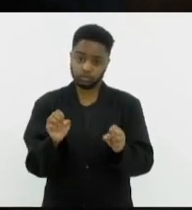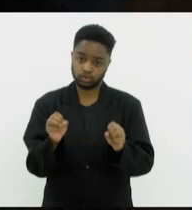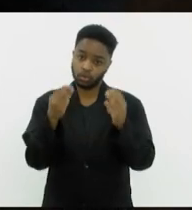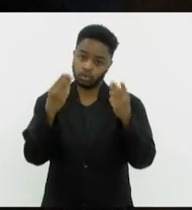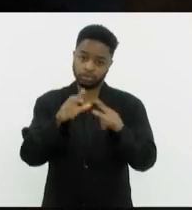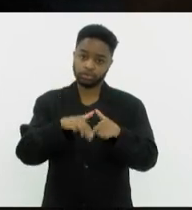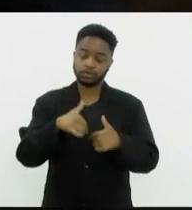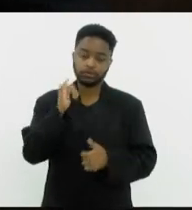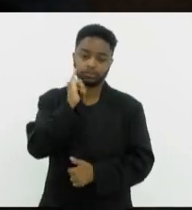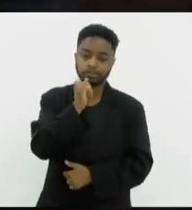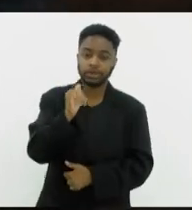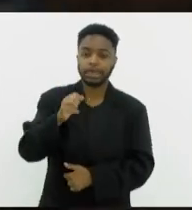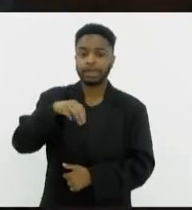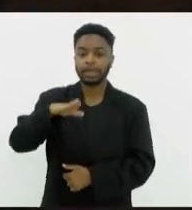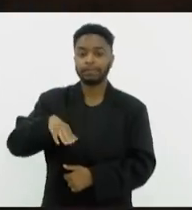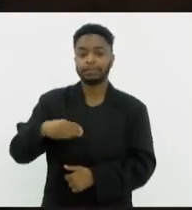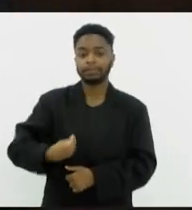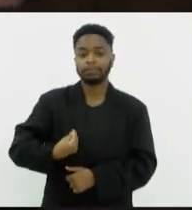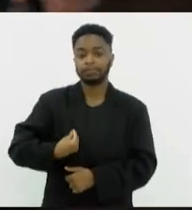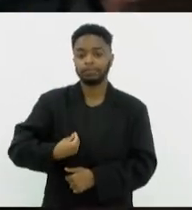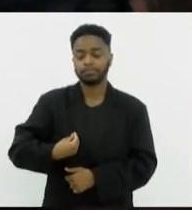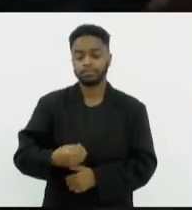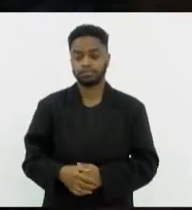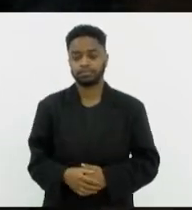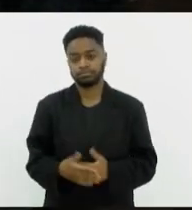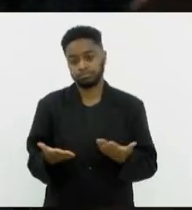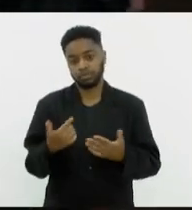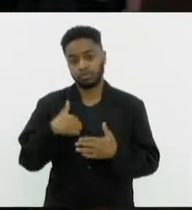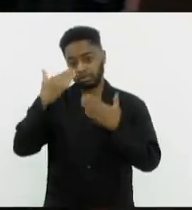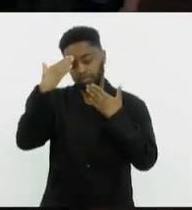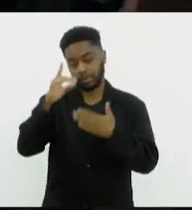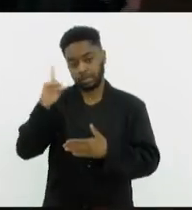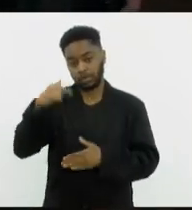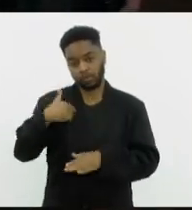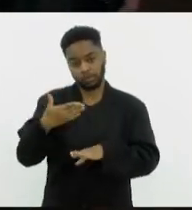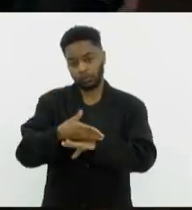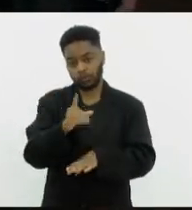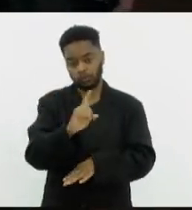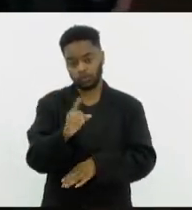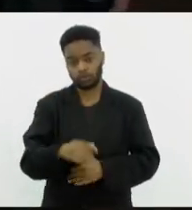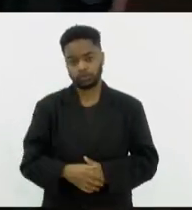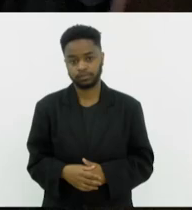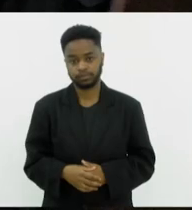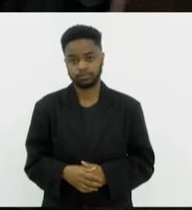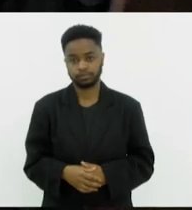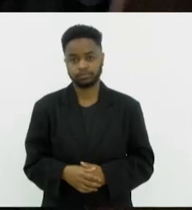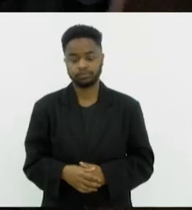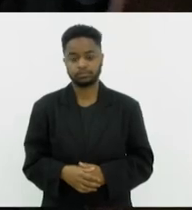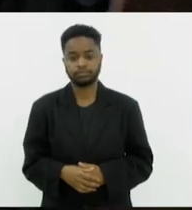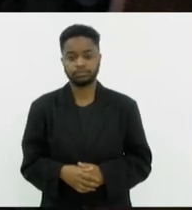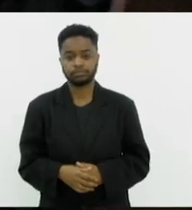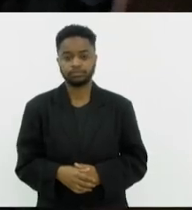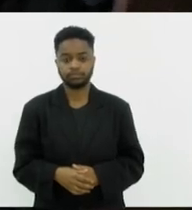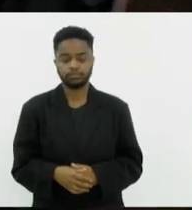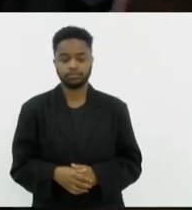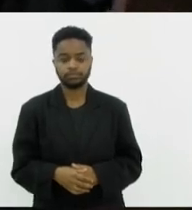as pessoas que lá estavam. Eu não estava, graças a Deus. Agora, também, senhor